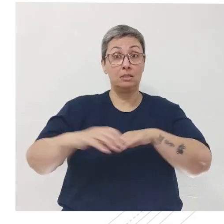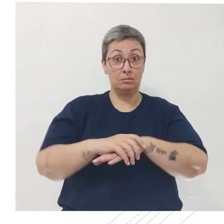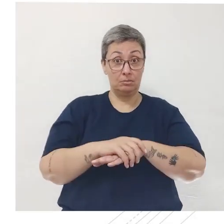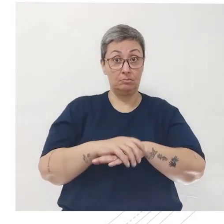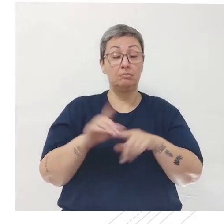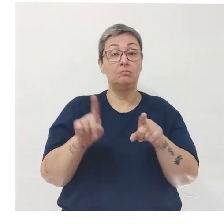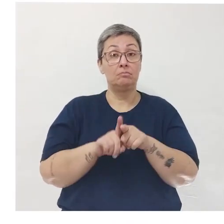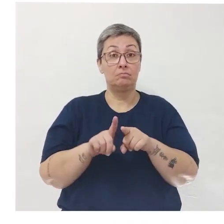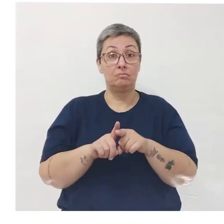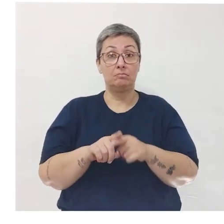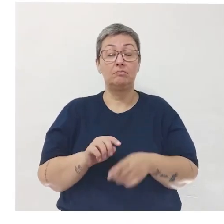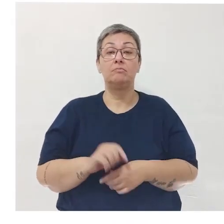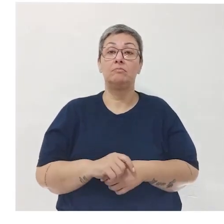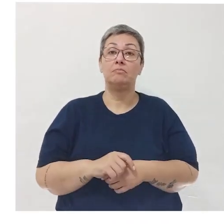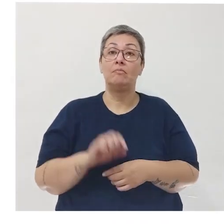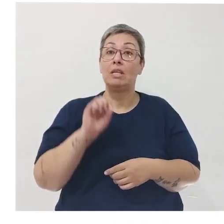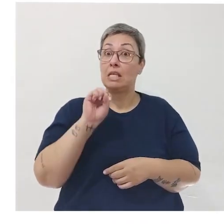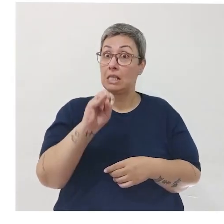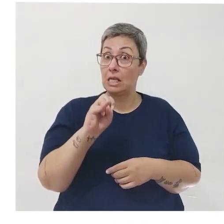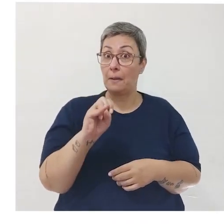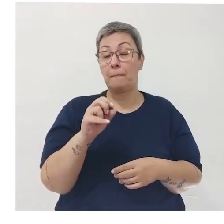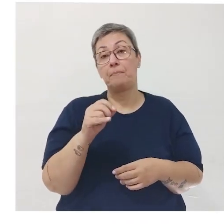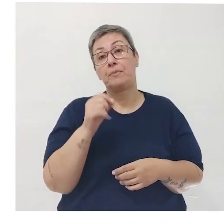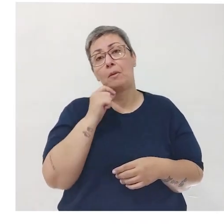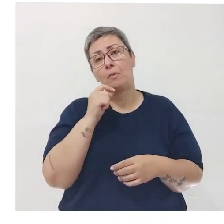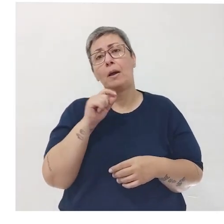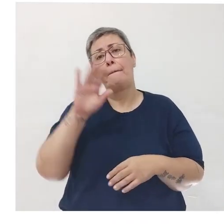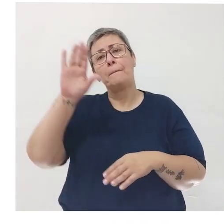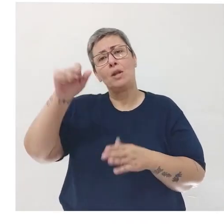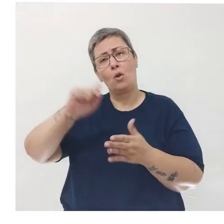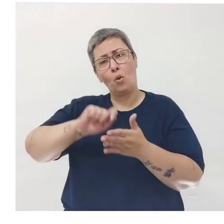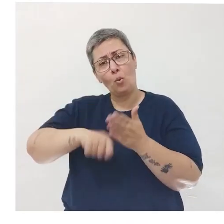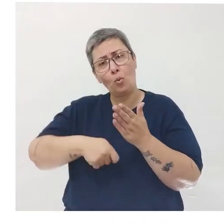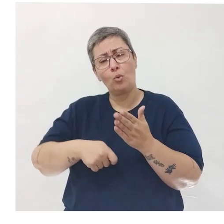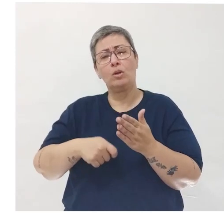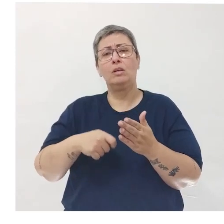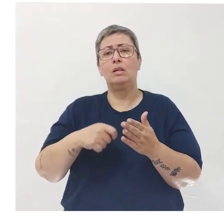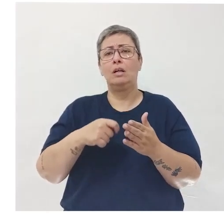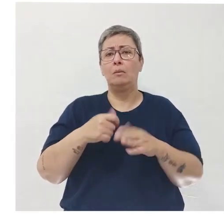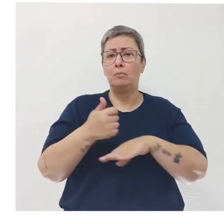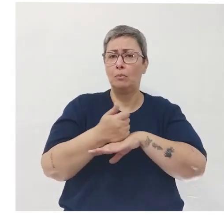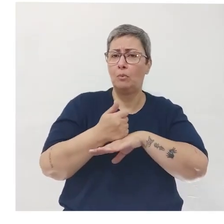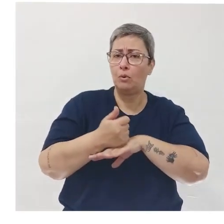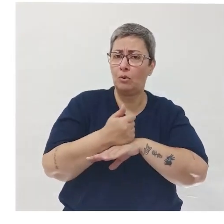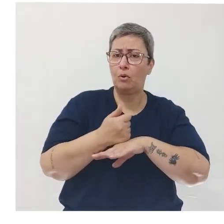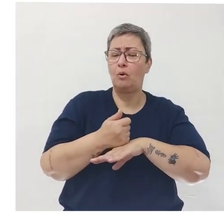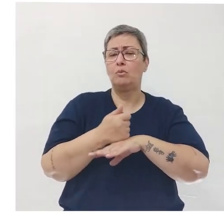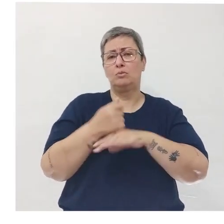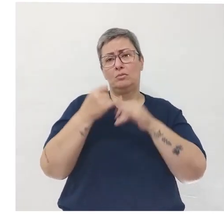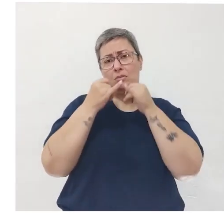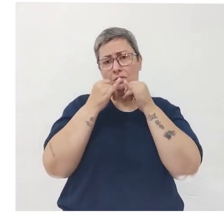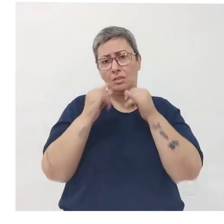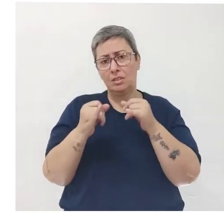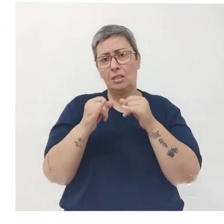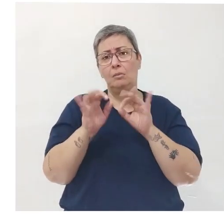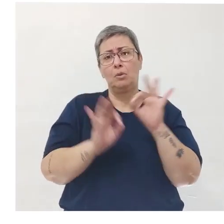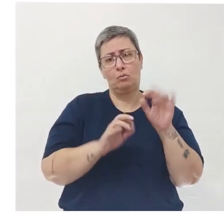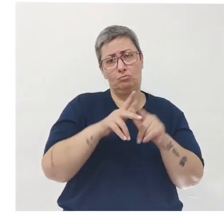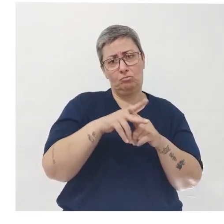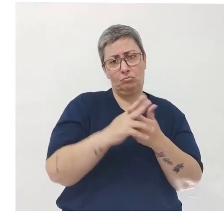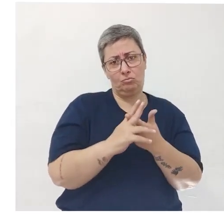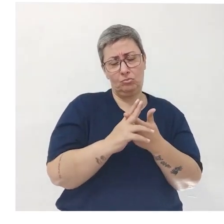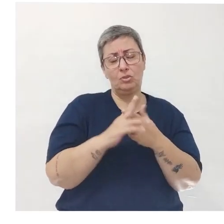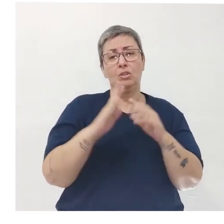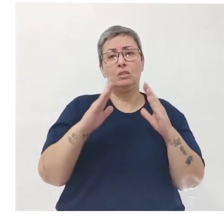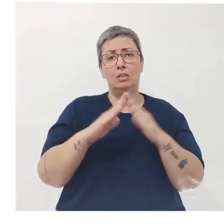roupas e sapatos. E, se possível, contrate um eletricista para executar reparos na rede elétrica